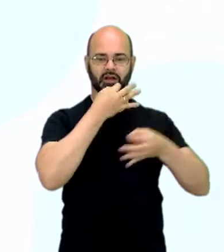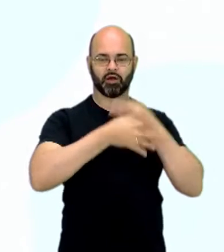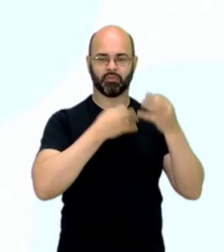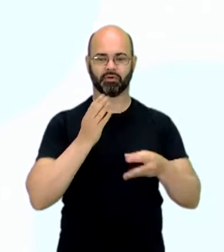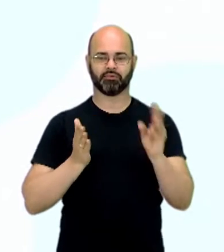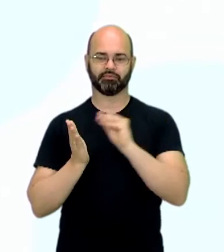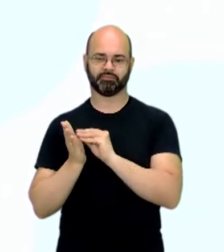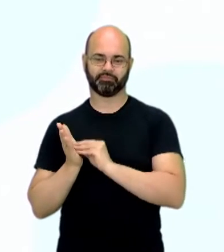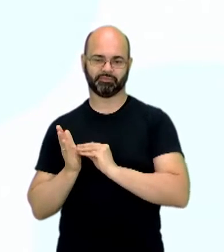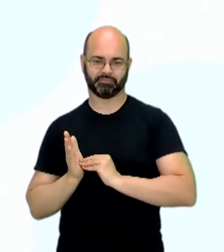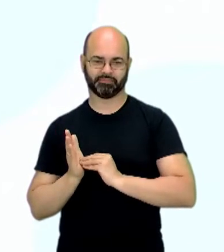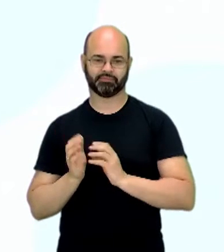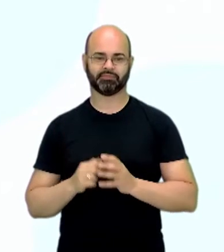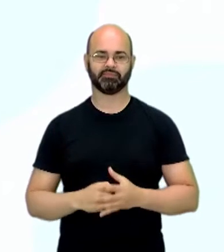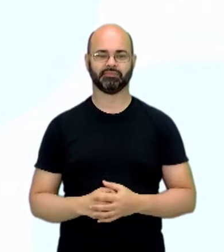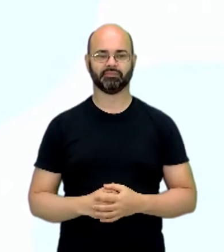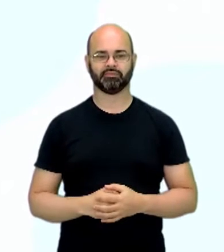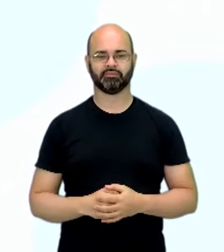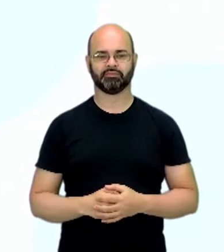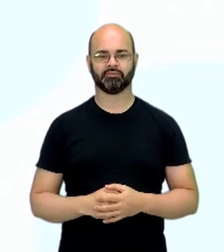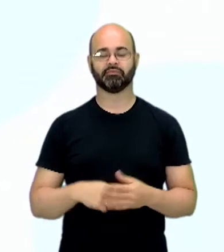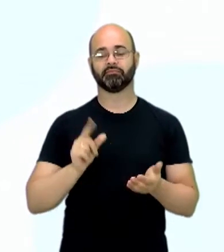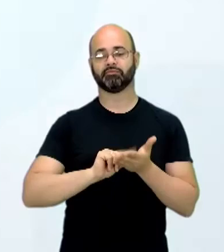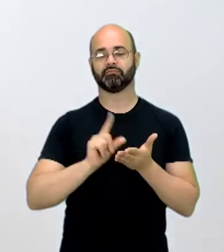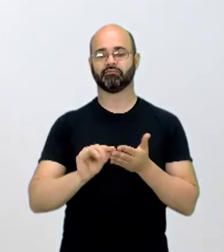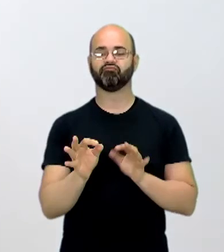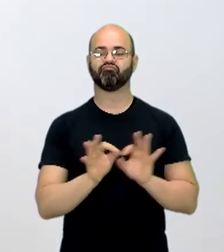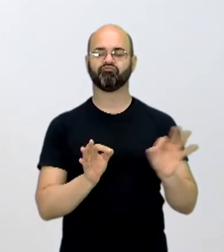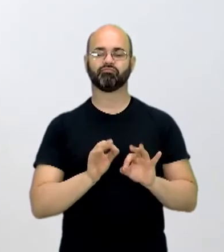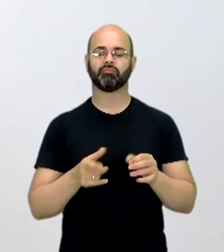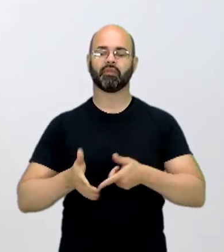o ponto de vista. And plan an opinion article. Vamos